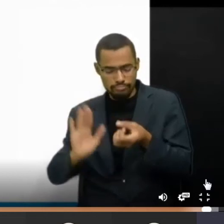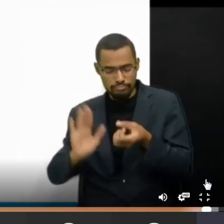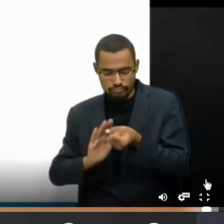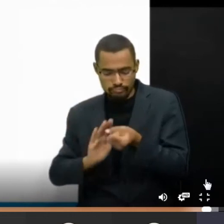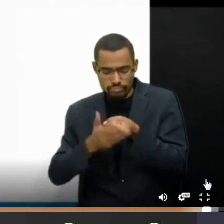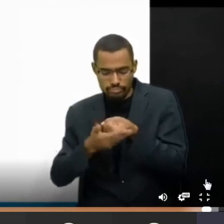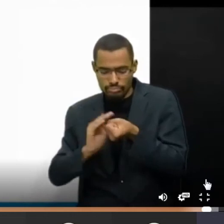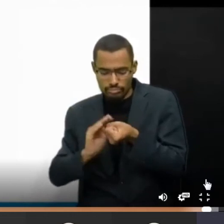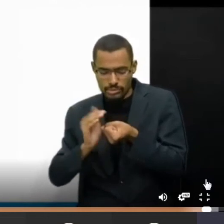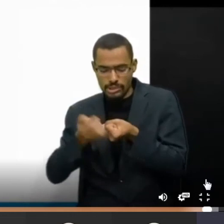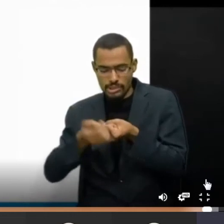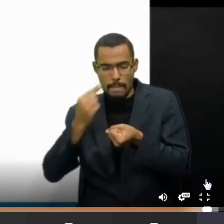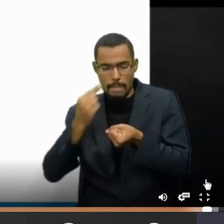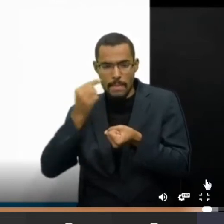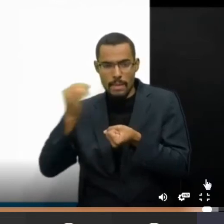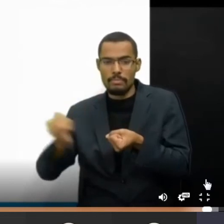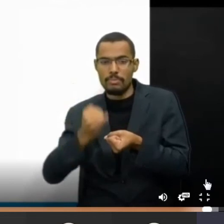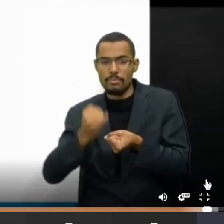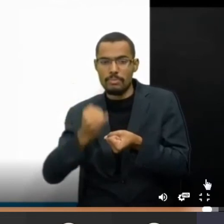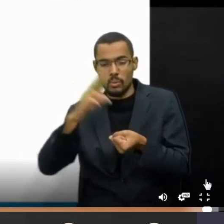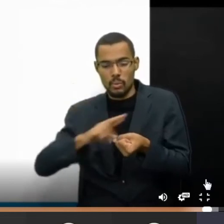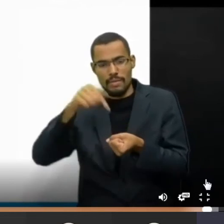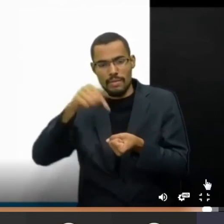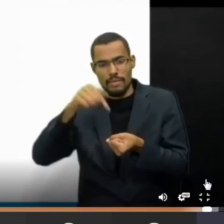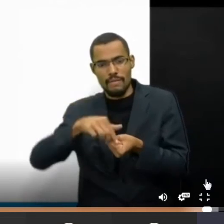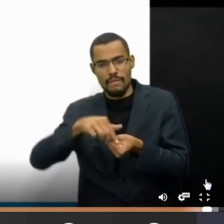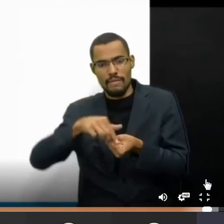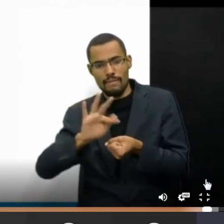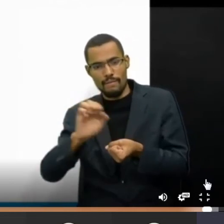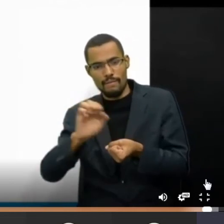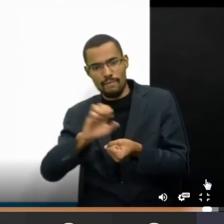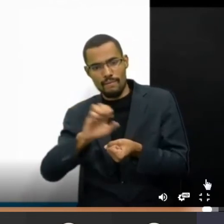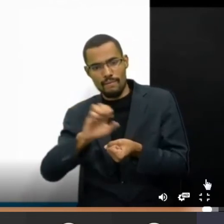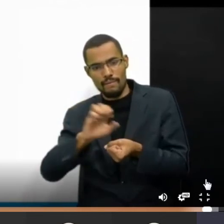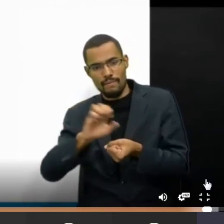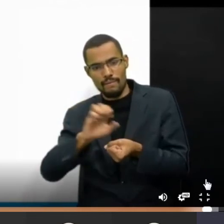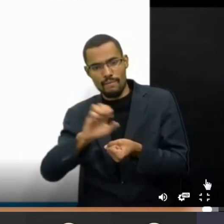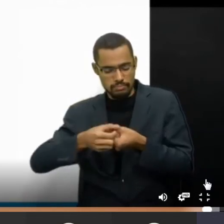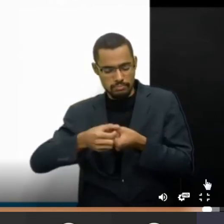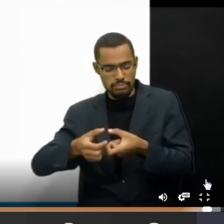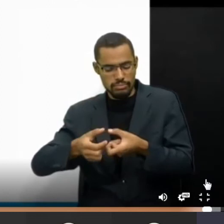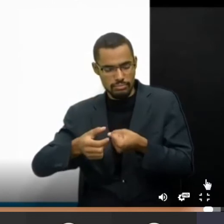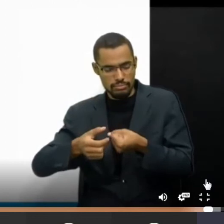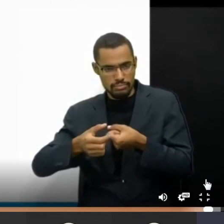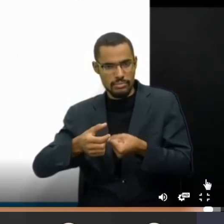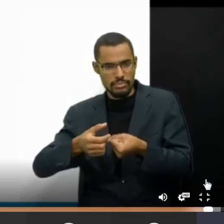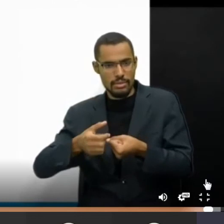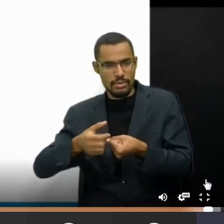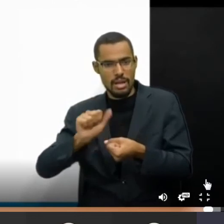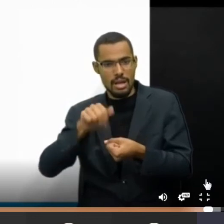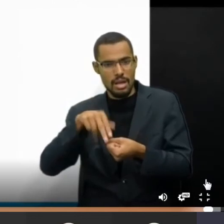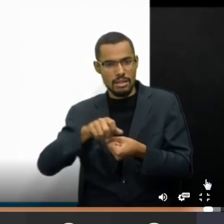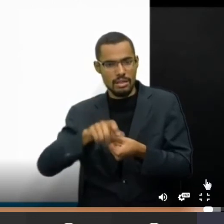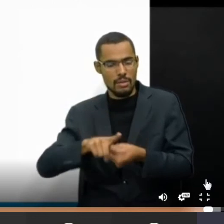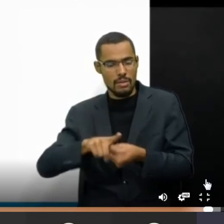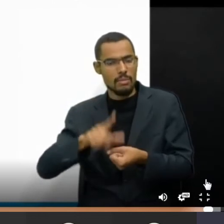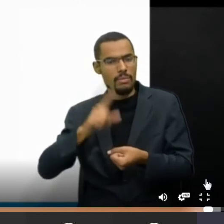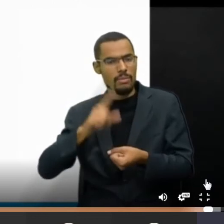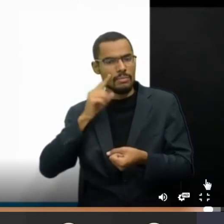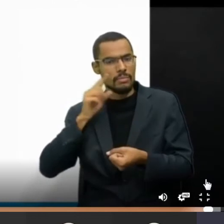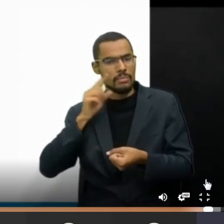vão controlar a excreção do bolo fecal através, então, da abertura anal. Então, nós